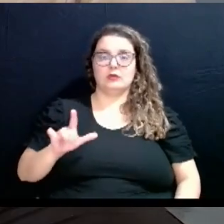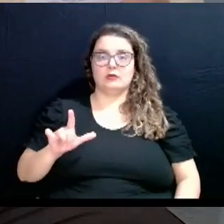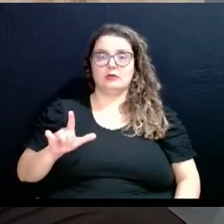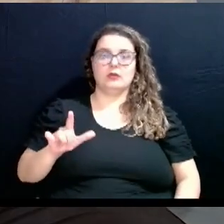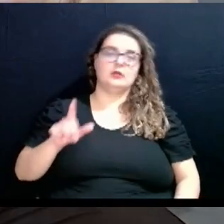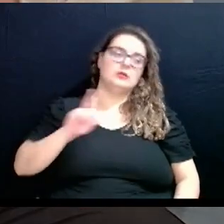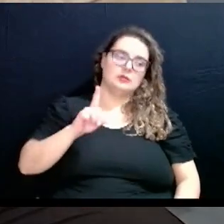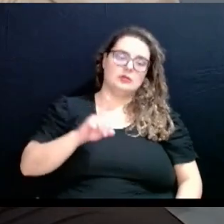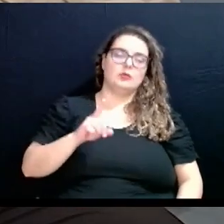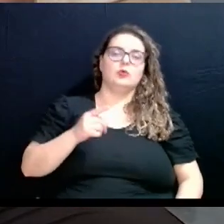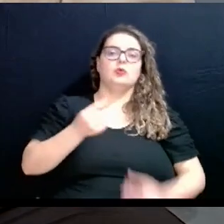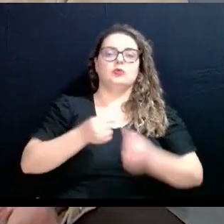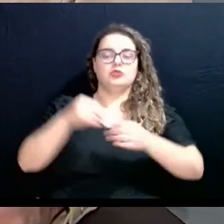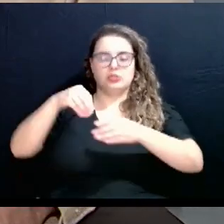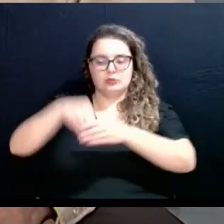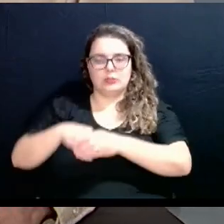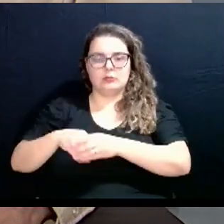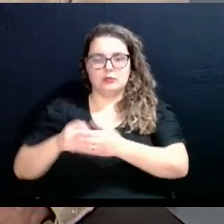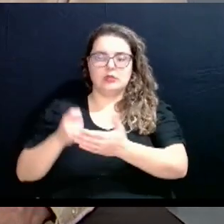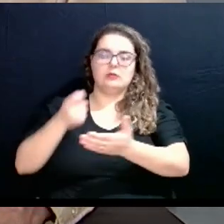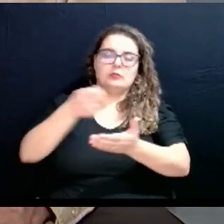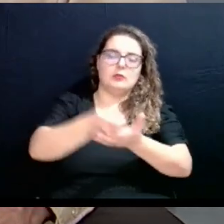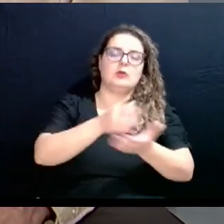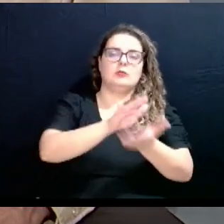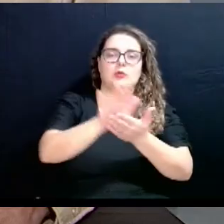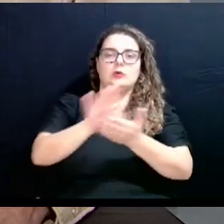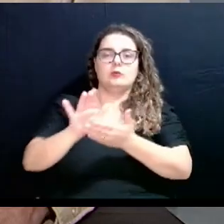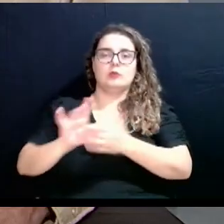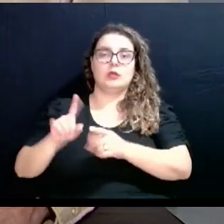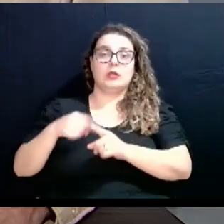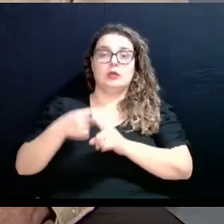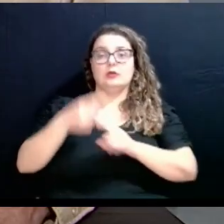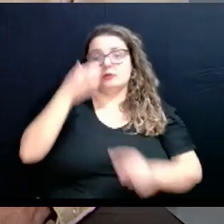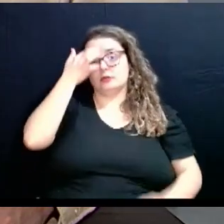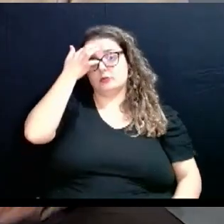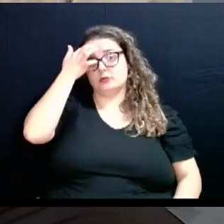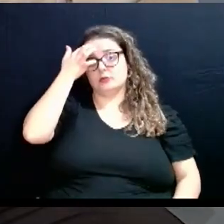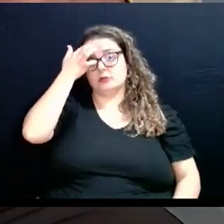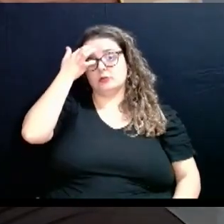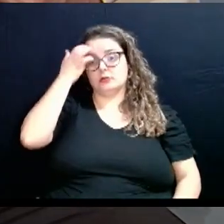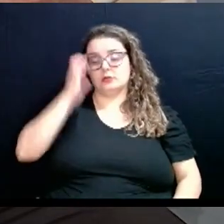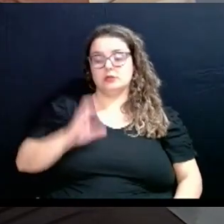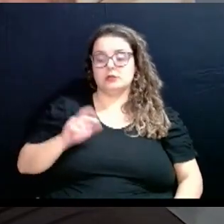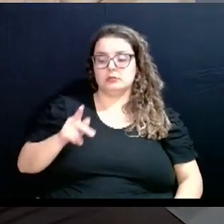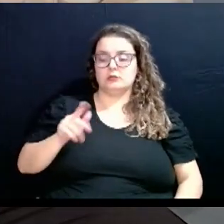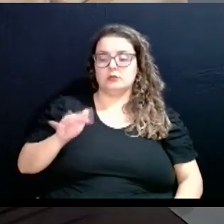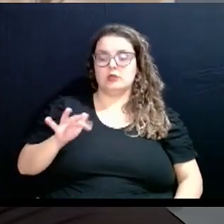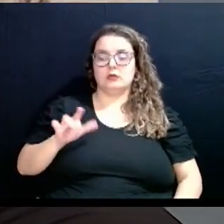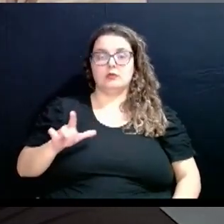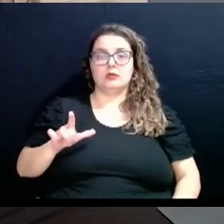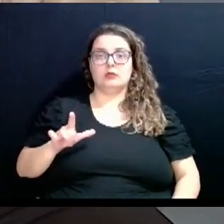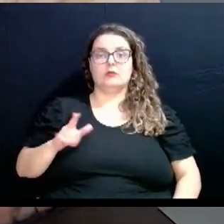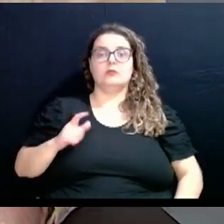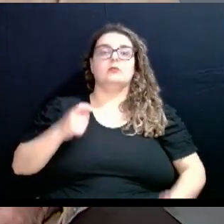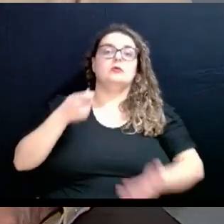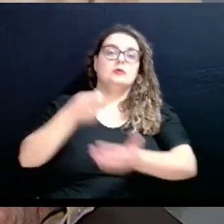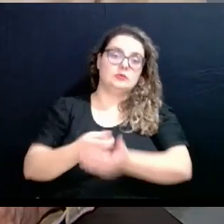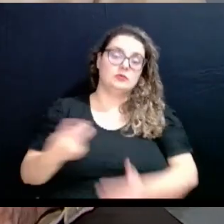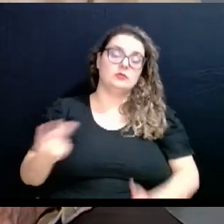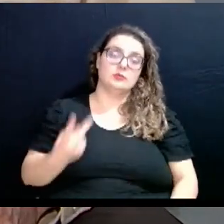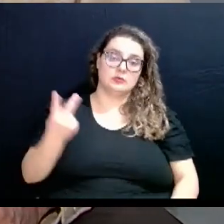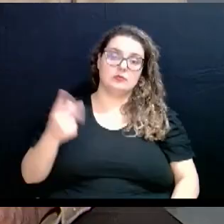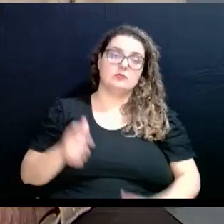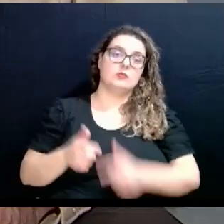o dinheiro passa pela CPFL e vai pagar por essas despesas adicionais. Então, provavelmente, a CPFL vai